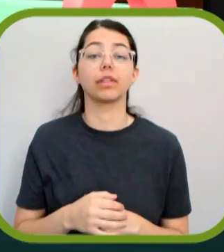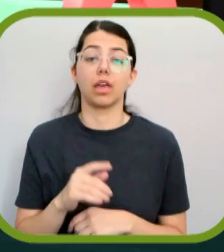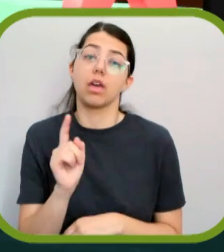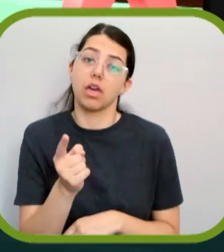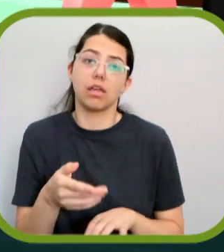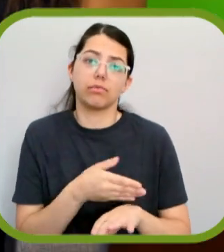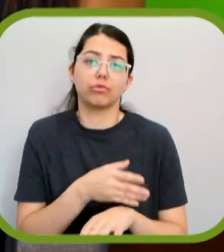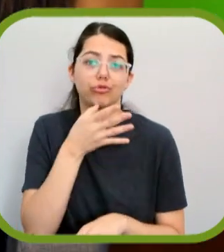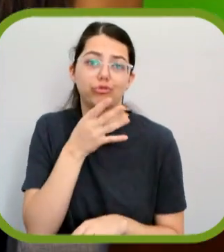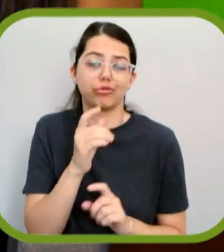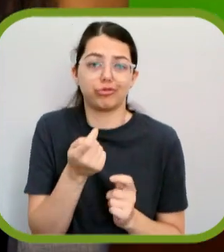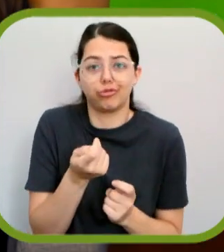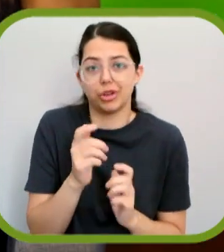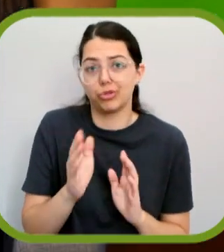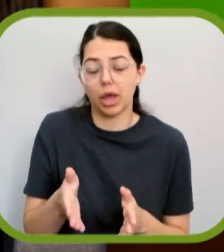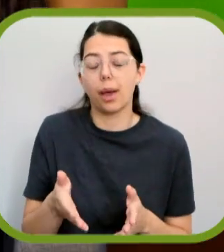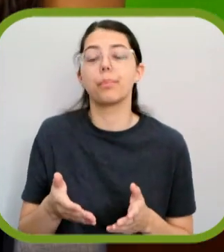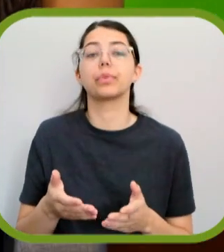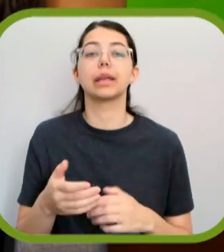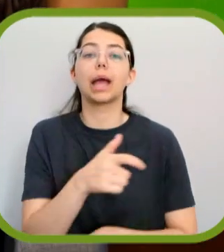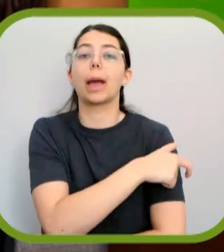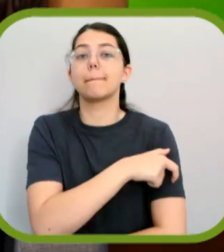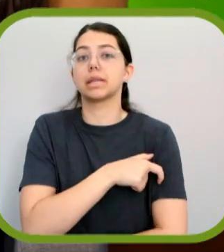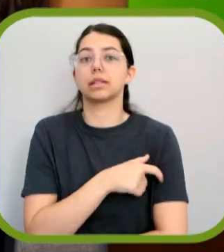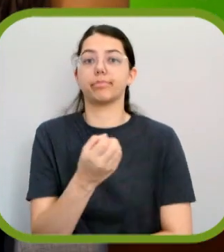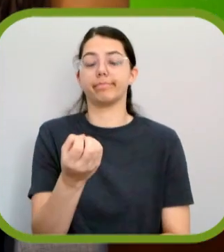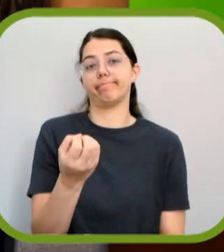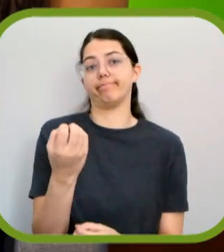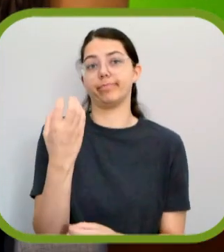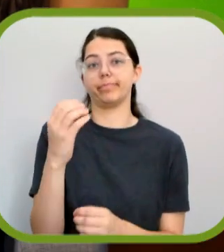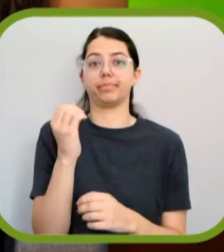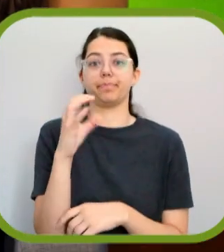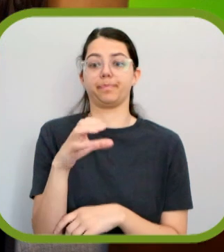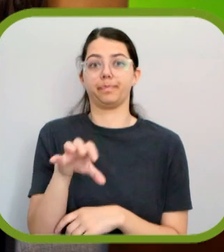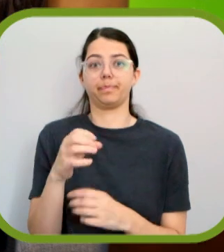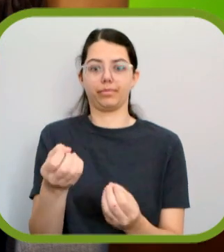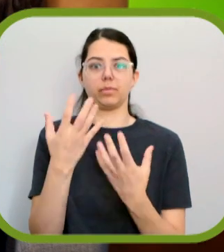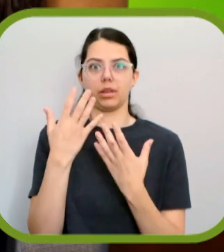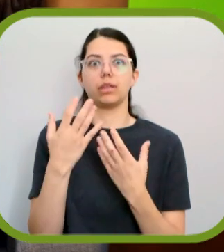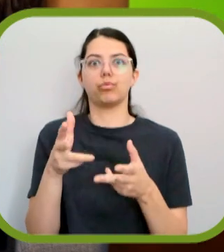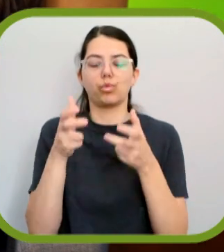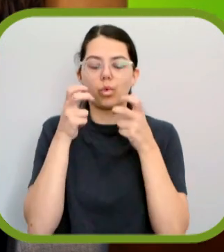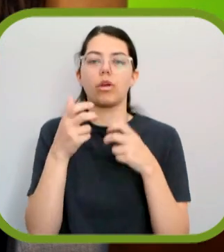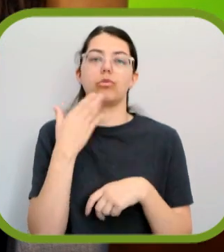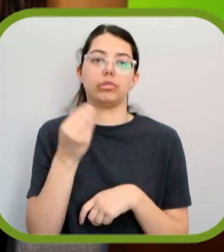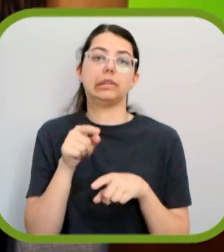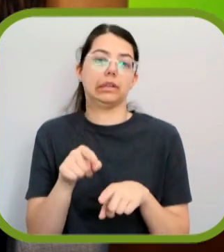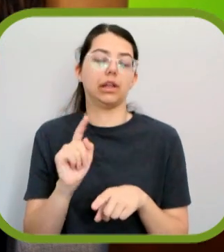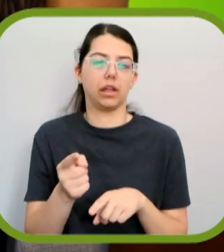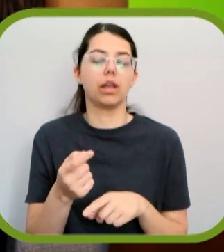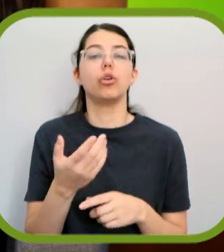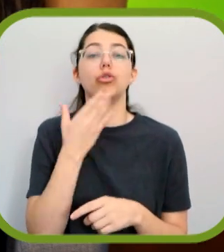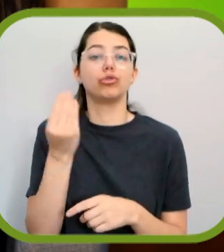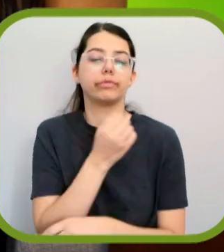prejudicial? É isso, acho que já falámos um bocadinho disso antes. Acho que a representatividade que está a passar para os